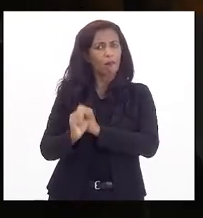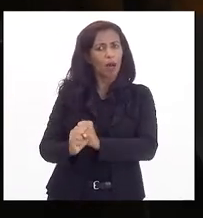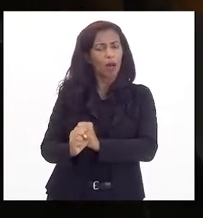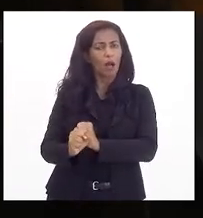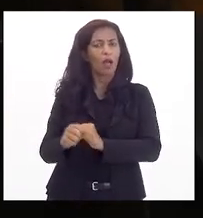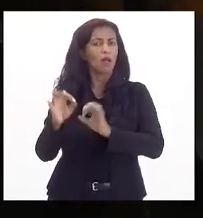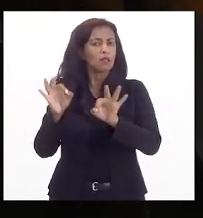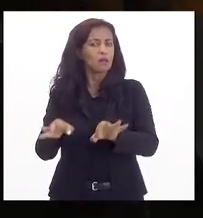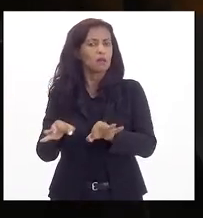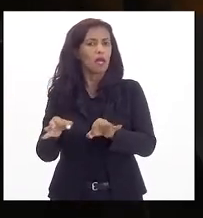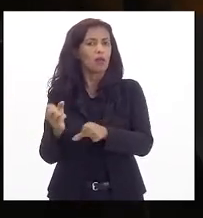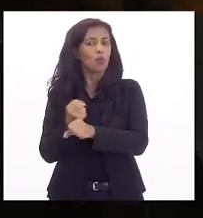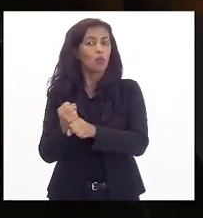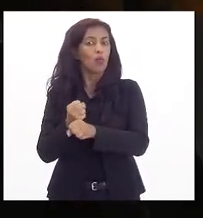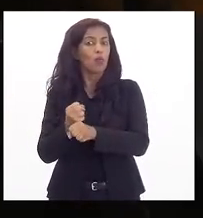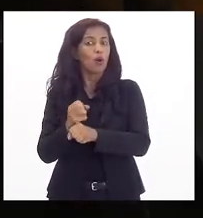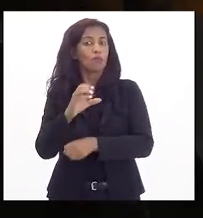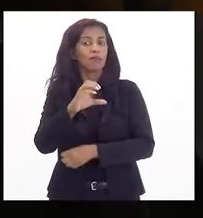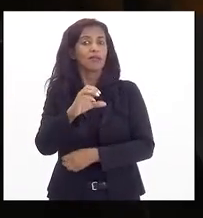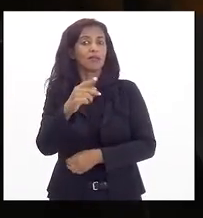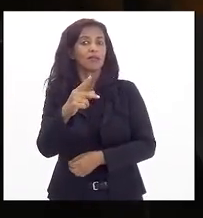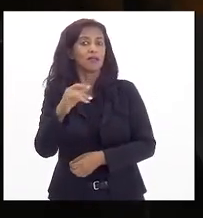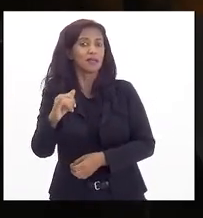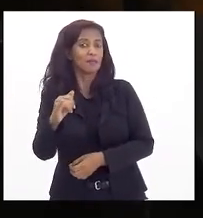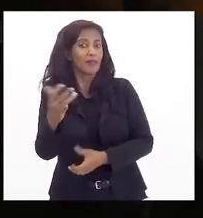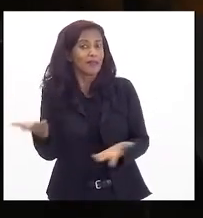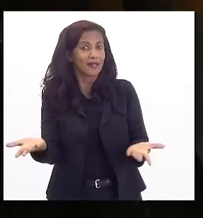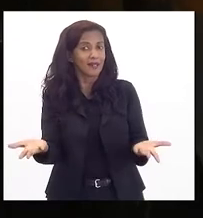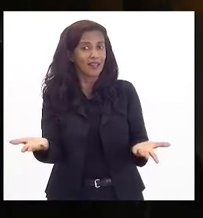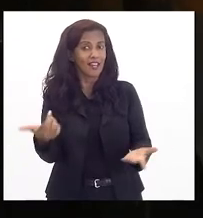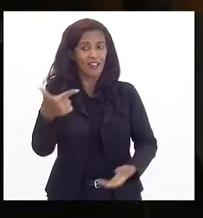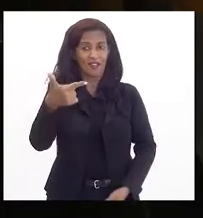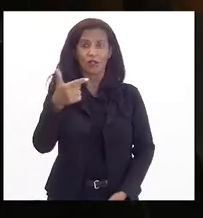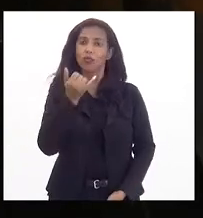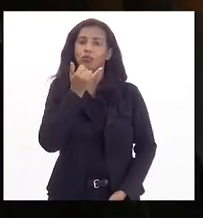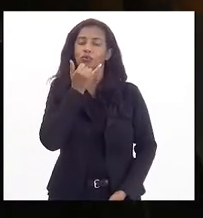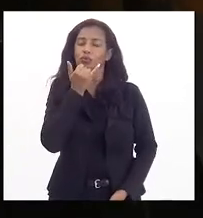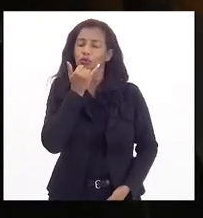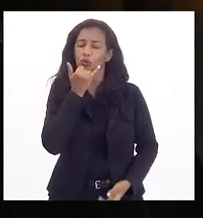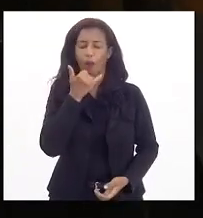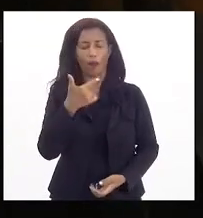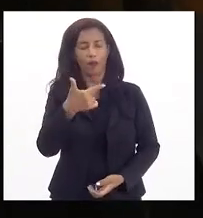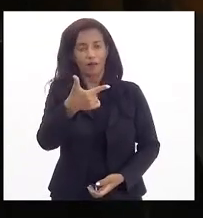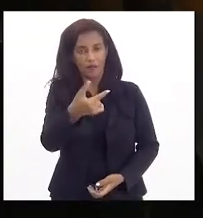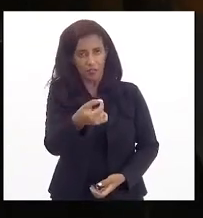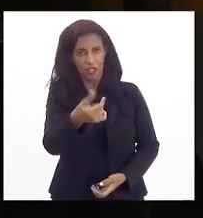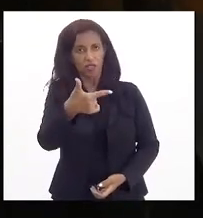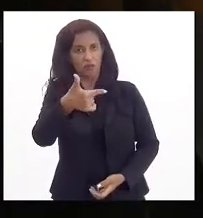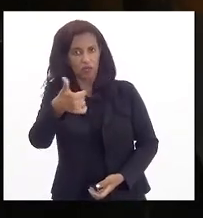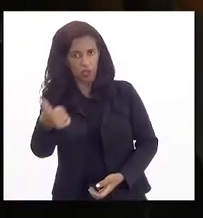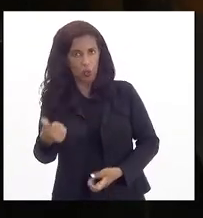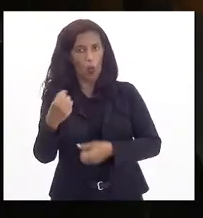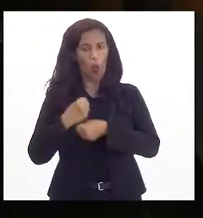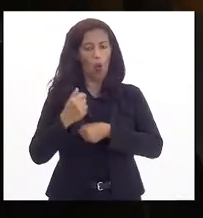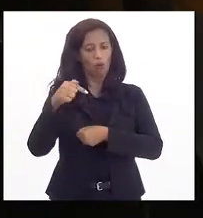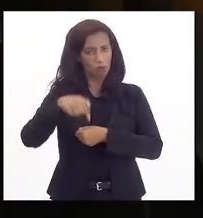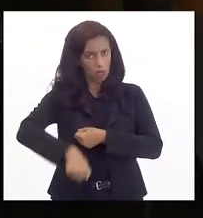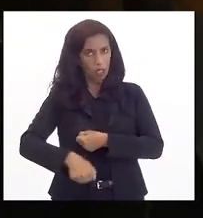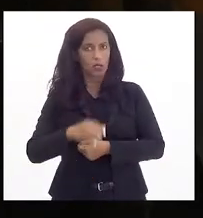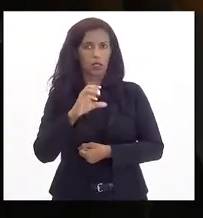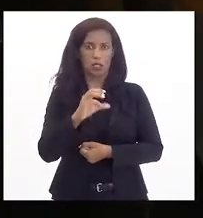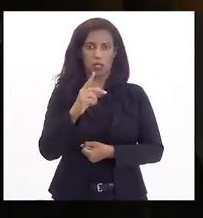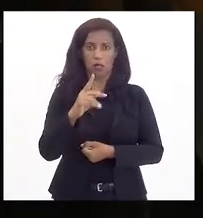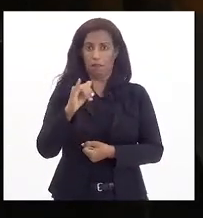exatamente o ano da CPI. O ano que... 2022, não, desculpe, 2021, o ano da CPI, quando